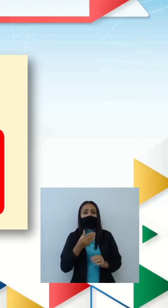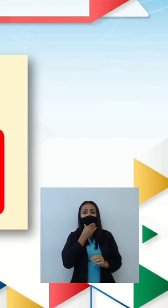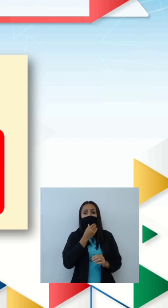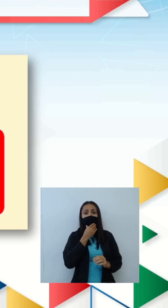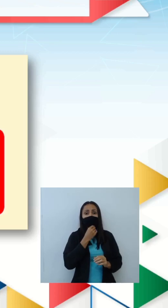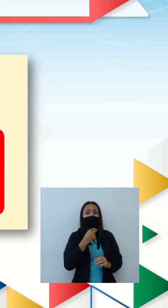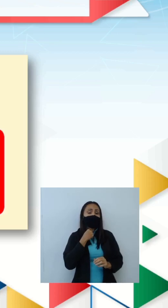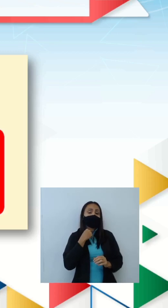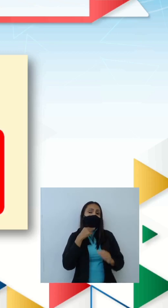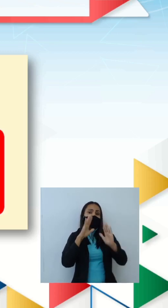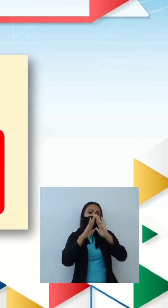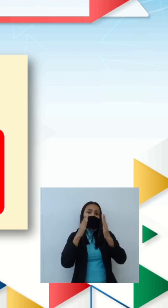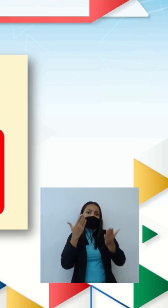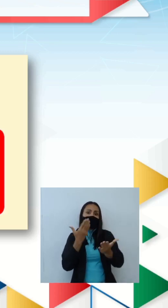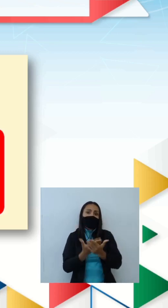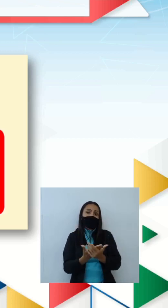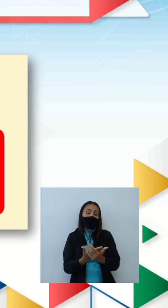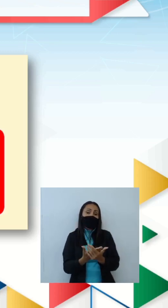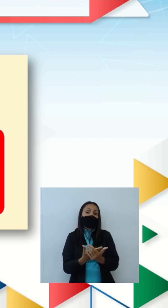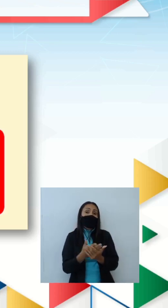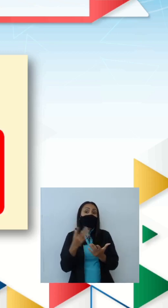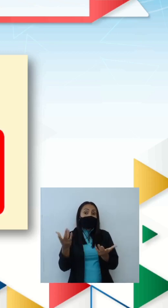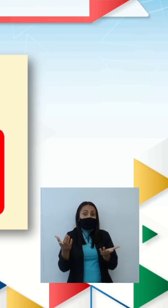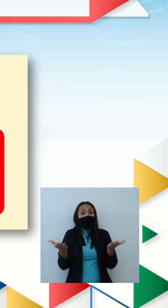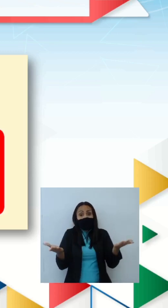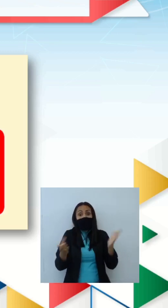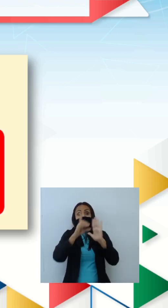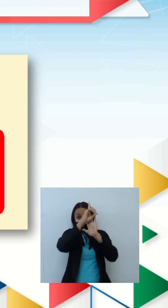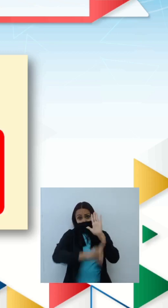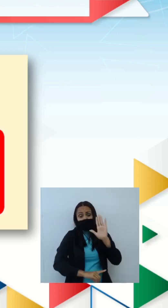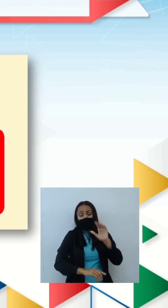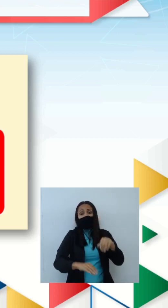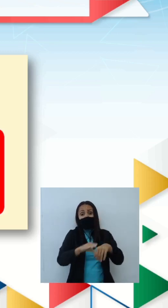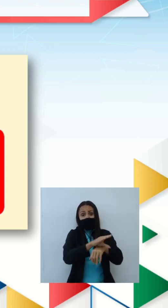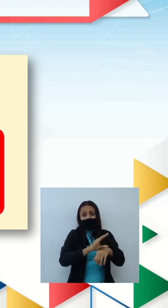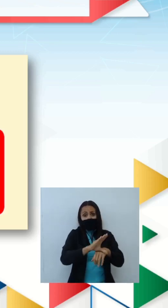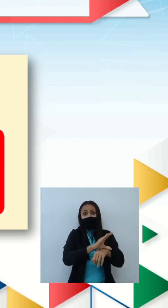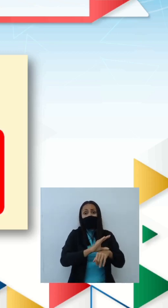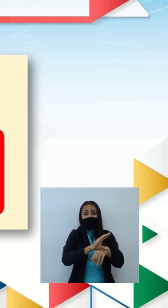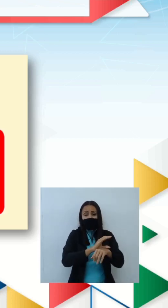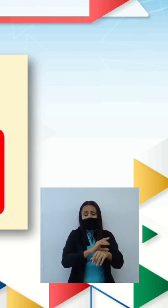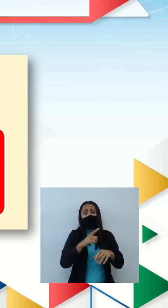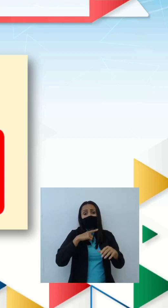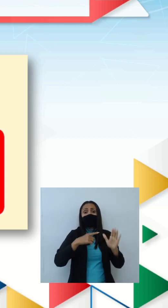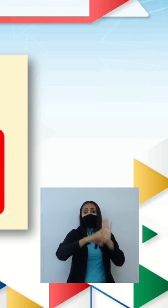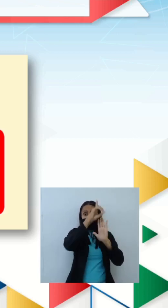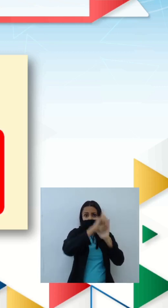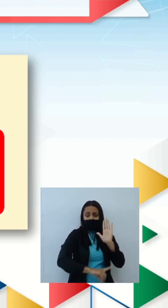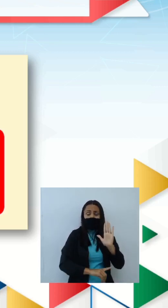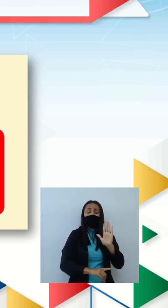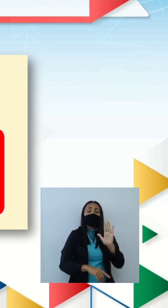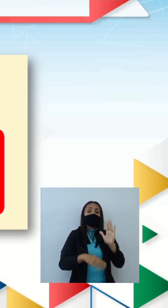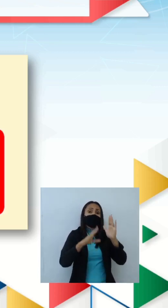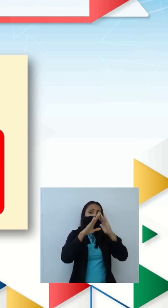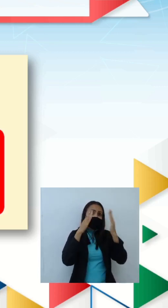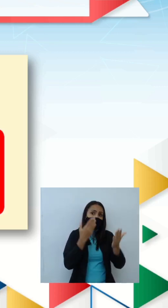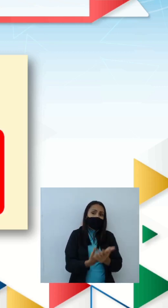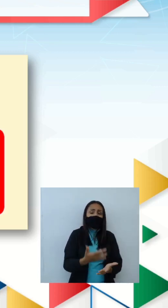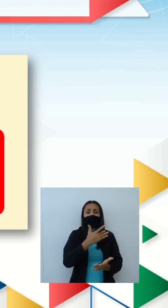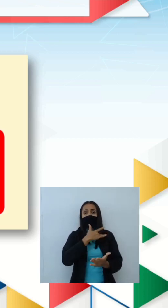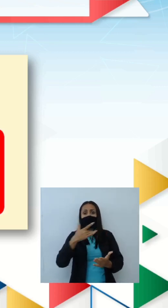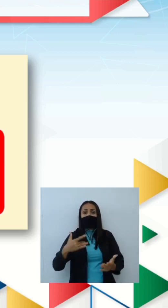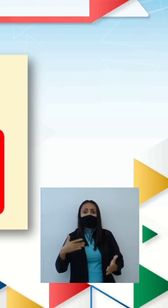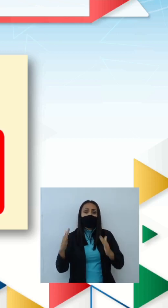numa escola que era para direito pela Constituição, tem direito à escola, tem direito à moradia digna, tem direito à saúde,